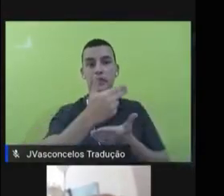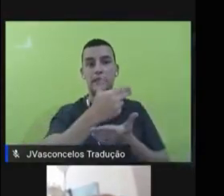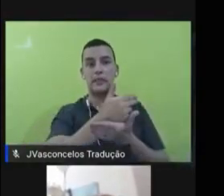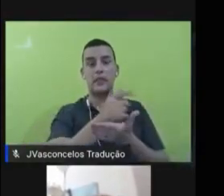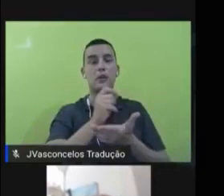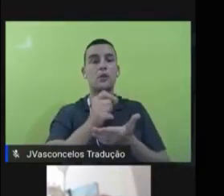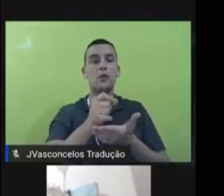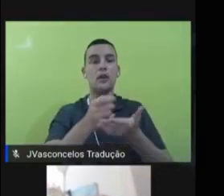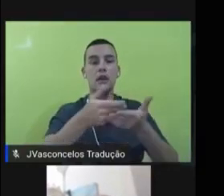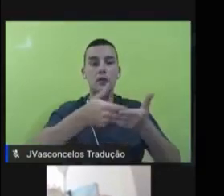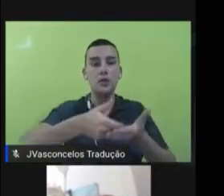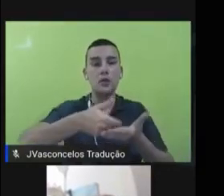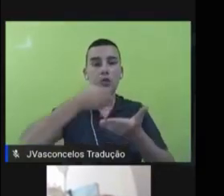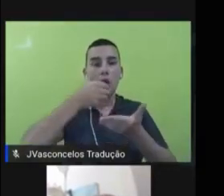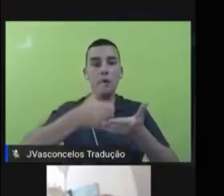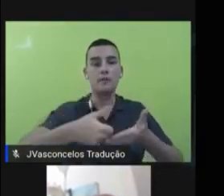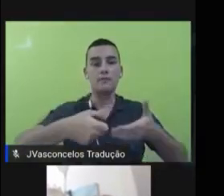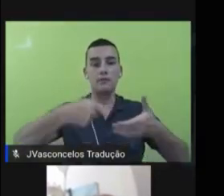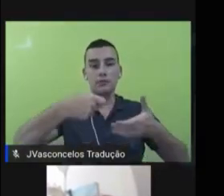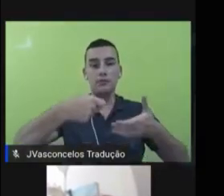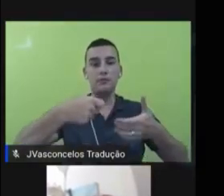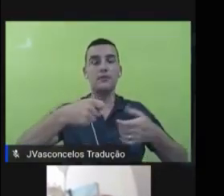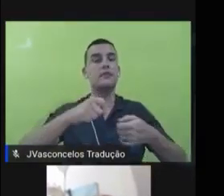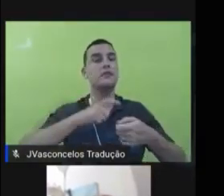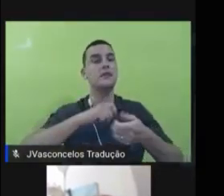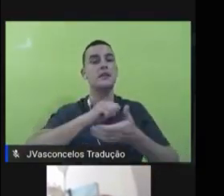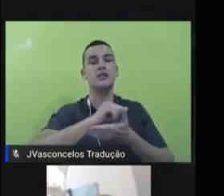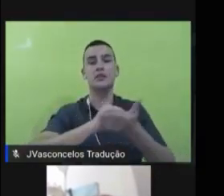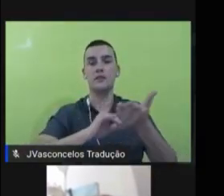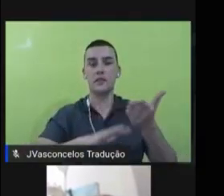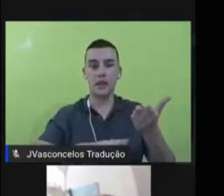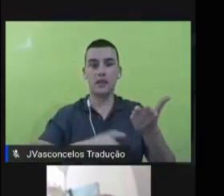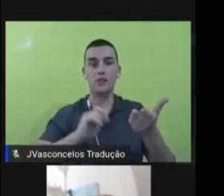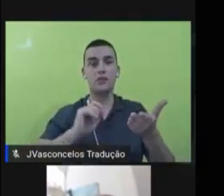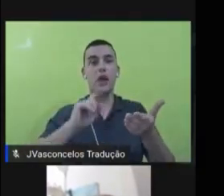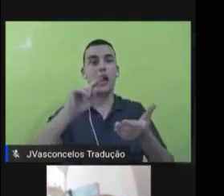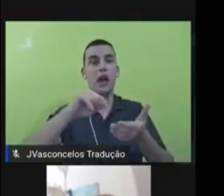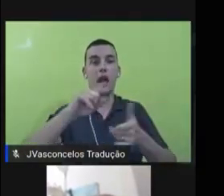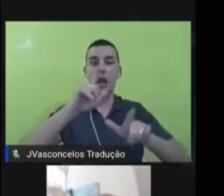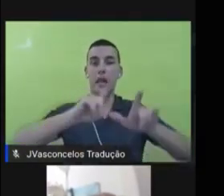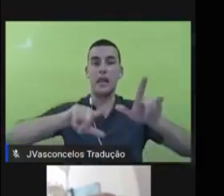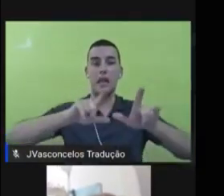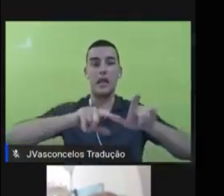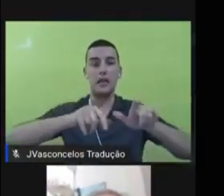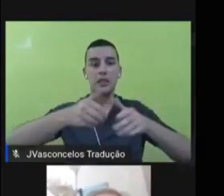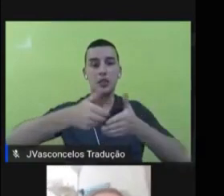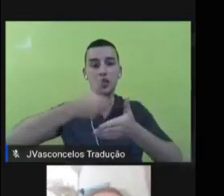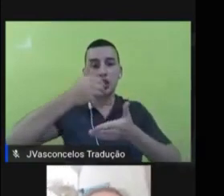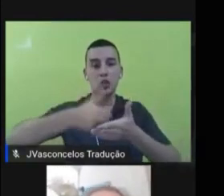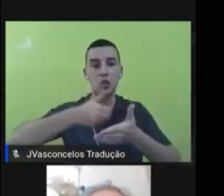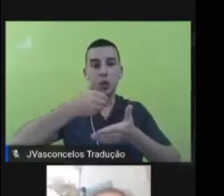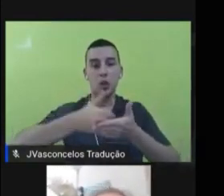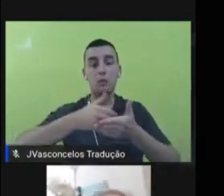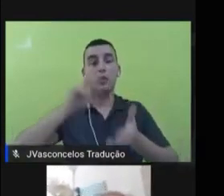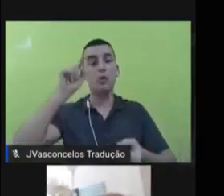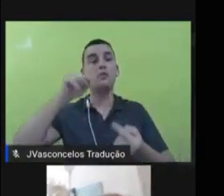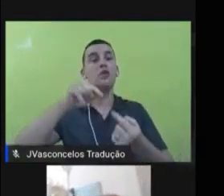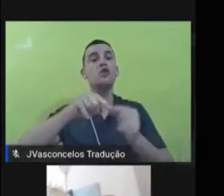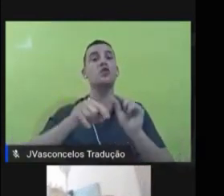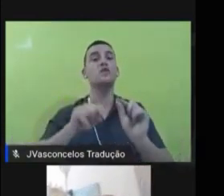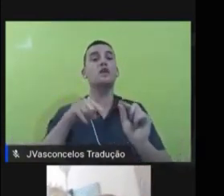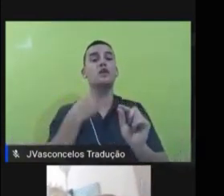uma sopeira, fazendo uma atividade sopinha de letras, né? O objetivo é para que nós possamos